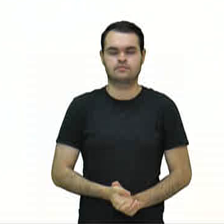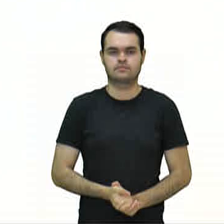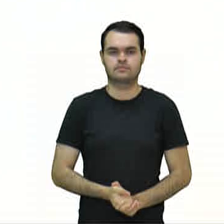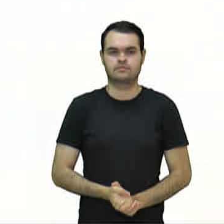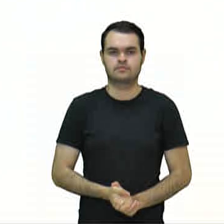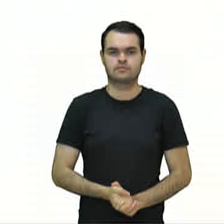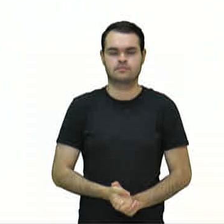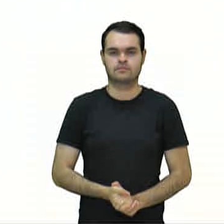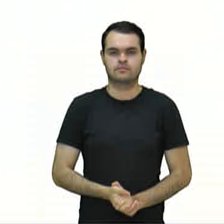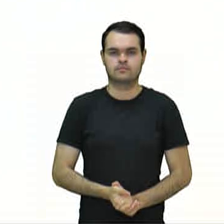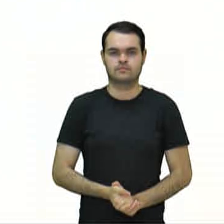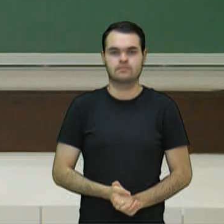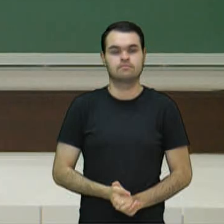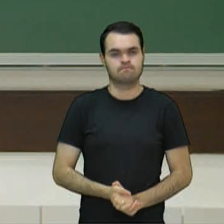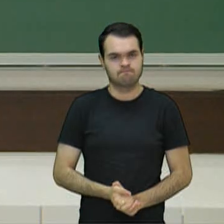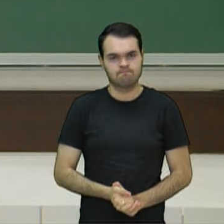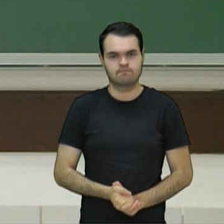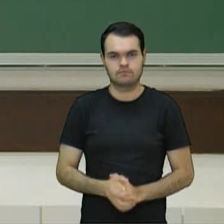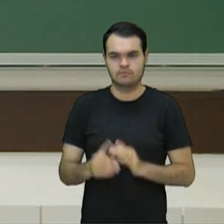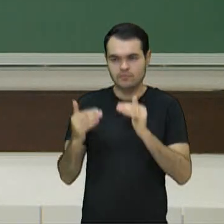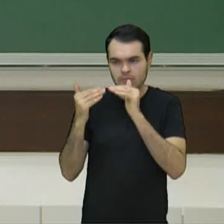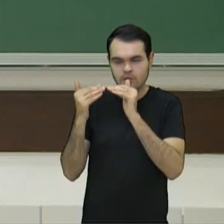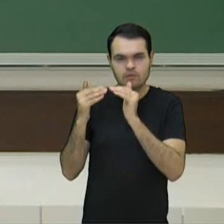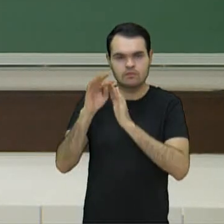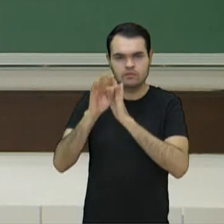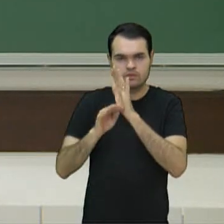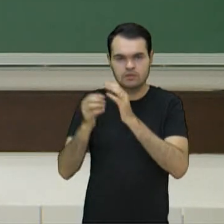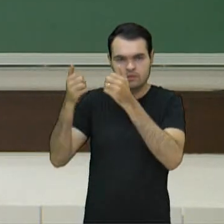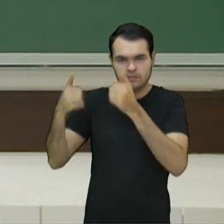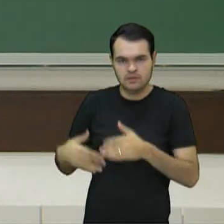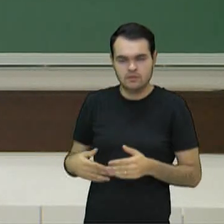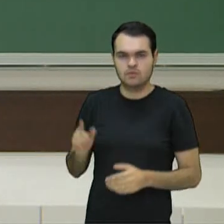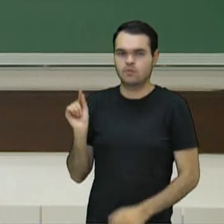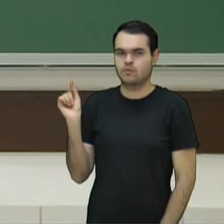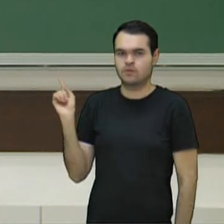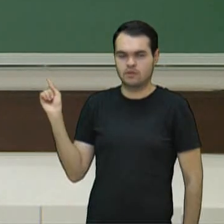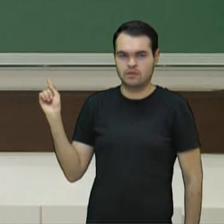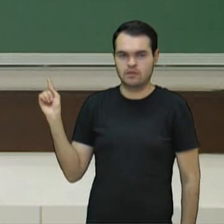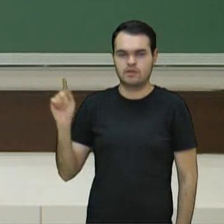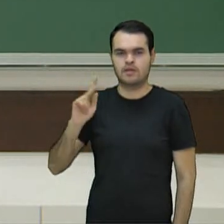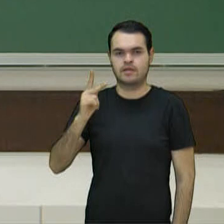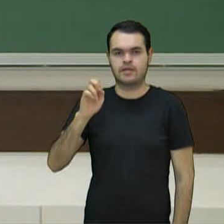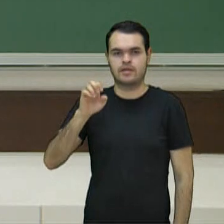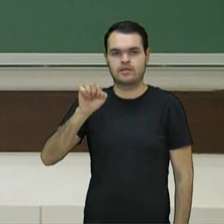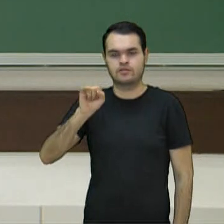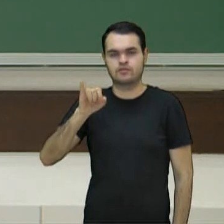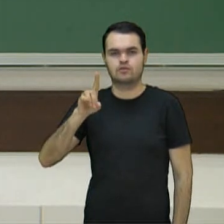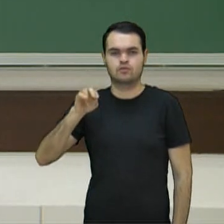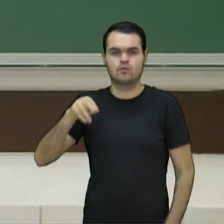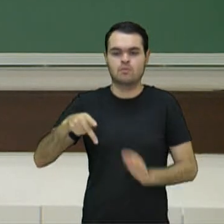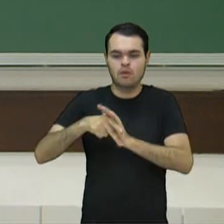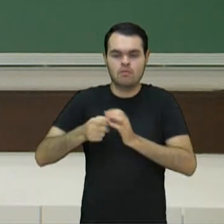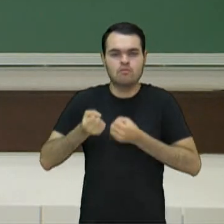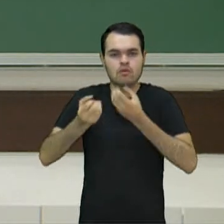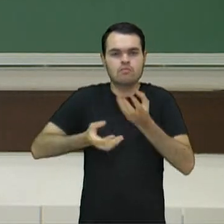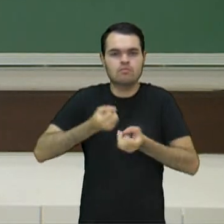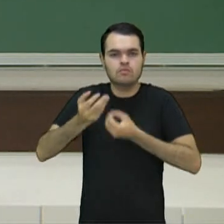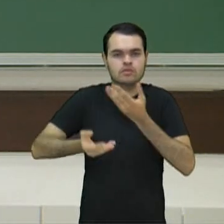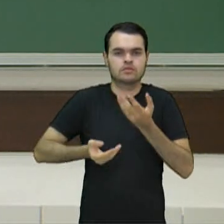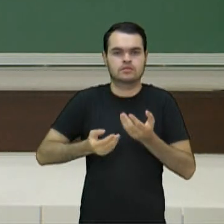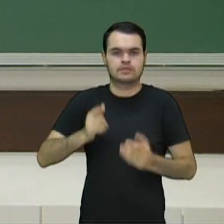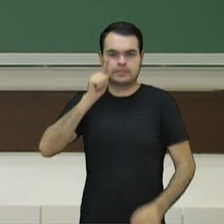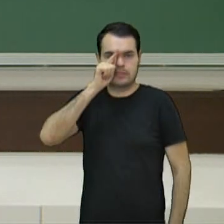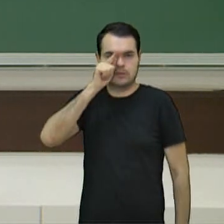three Cyclops. Então, de acordo com Hesíodo, né, o poeta grego, as armas dos deuses do